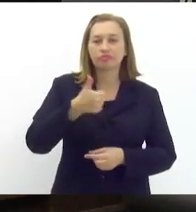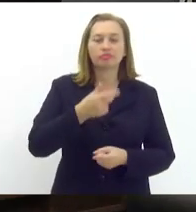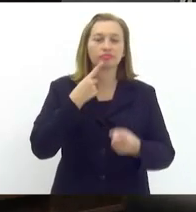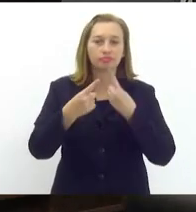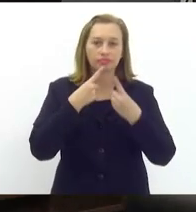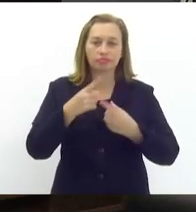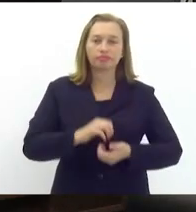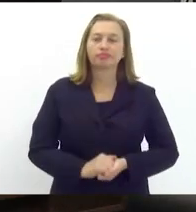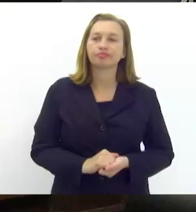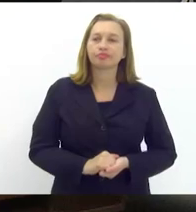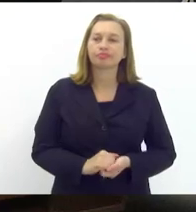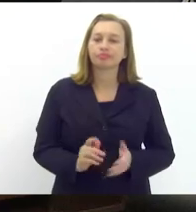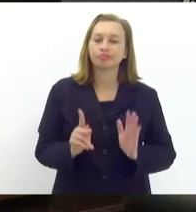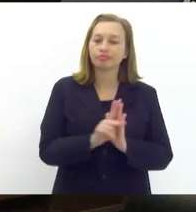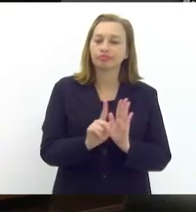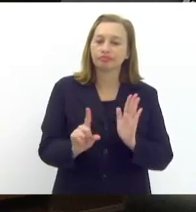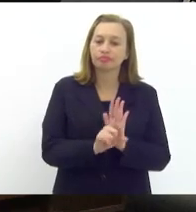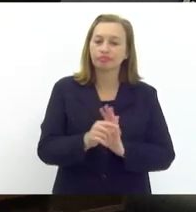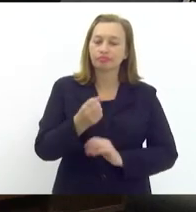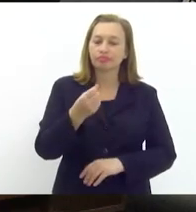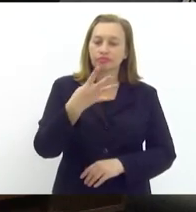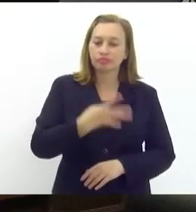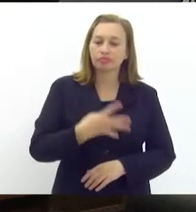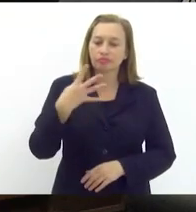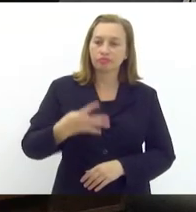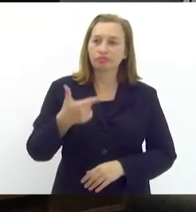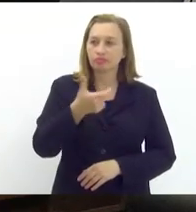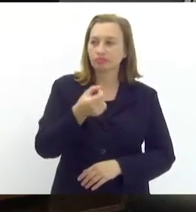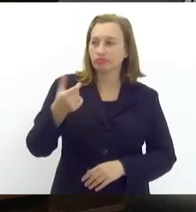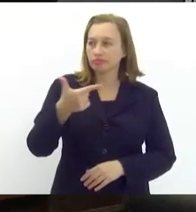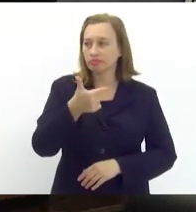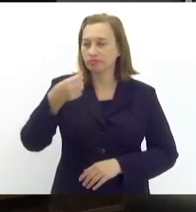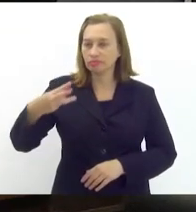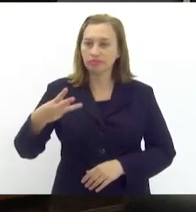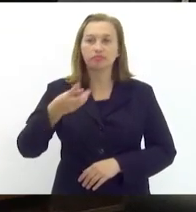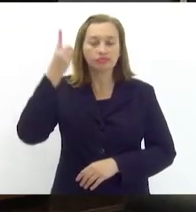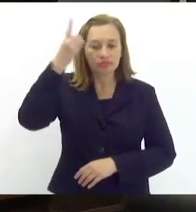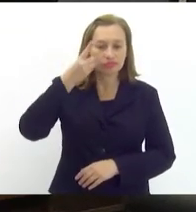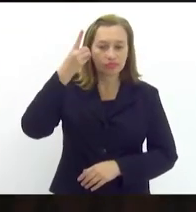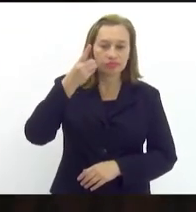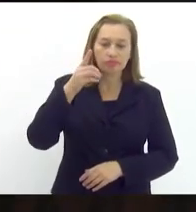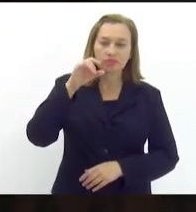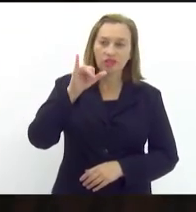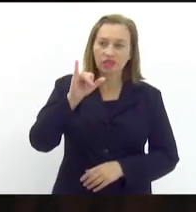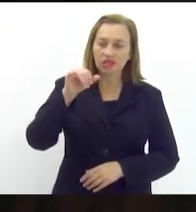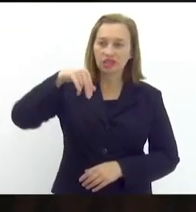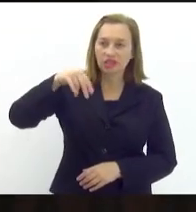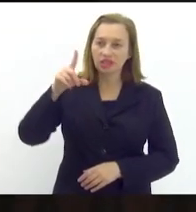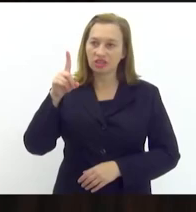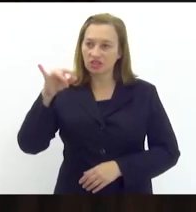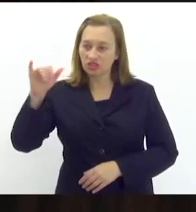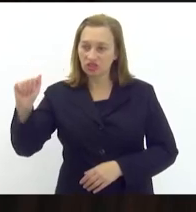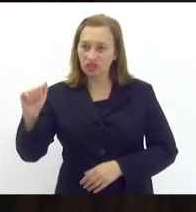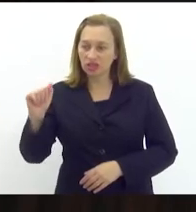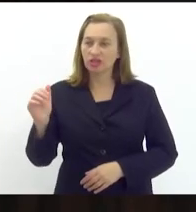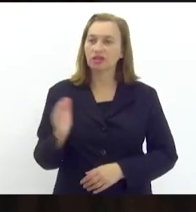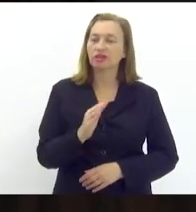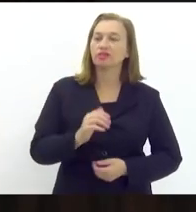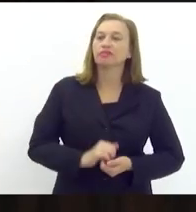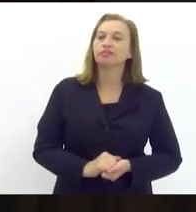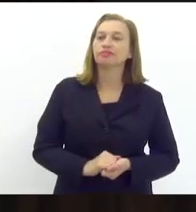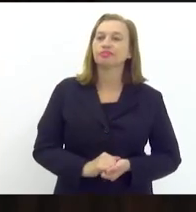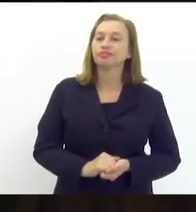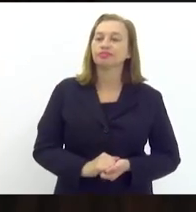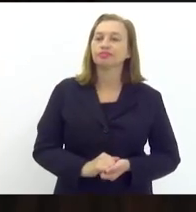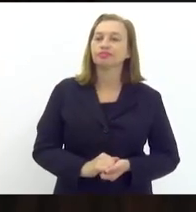discussão projeto de lei número 44 e 23 de altura deputada índiametal que dispõe sobre a